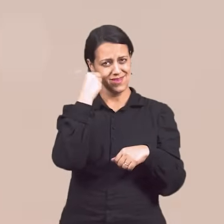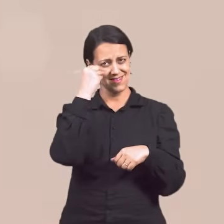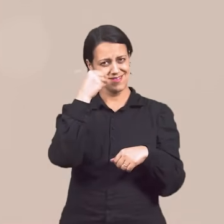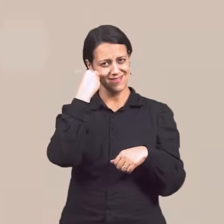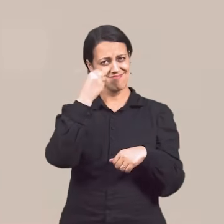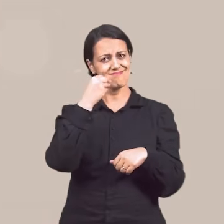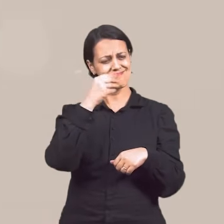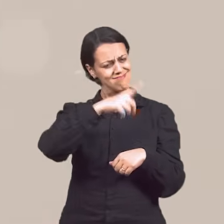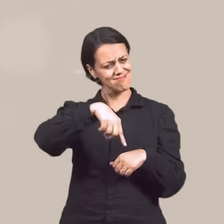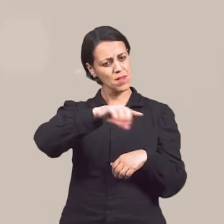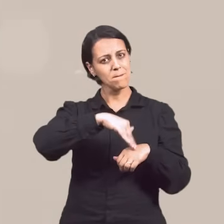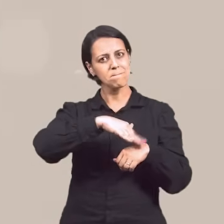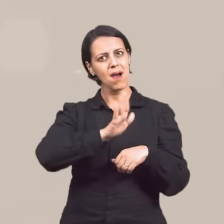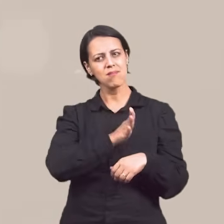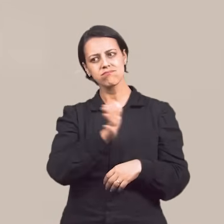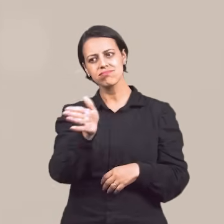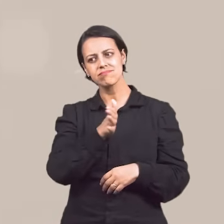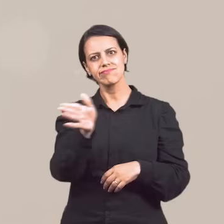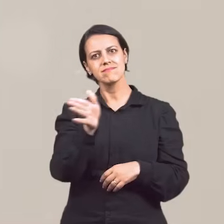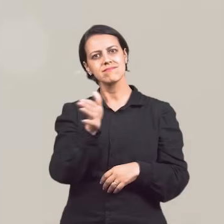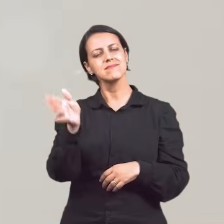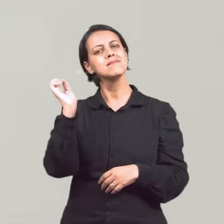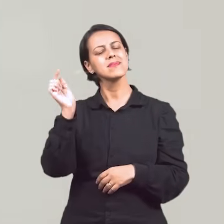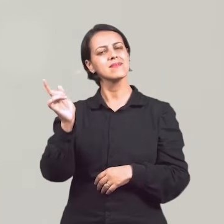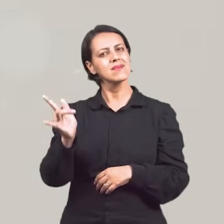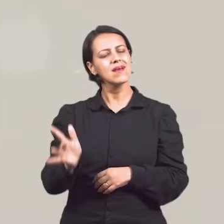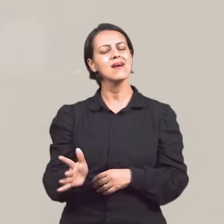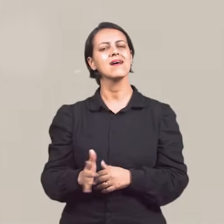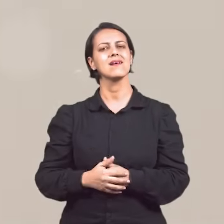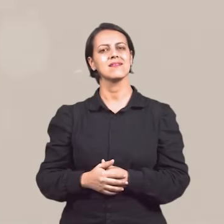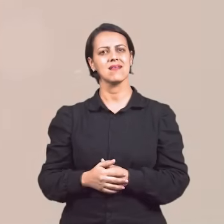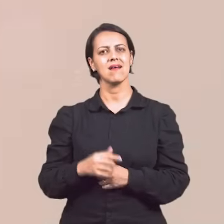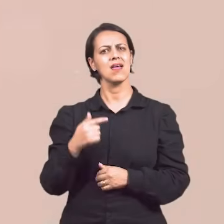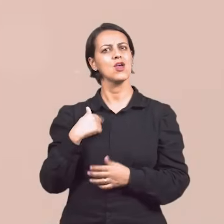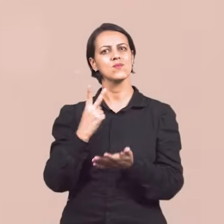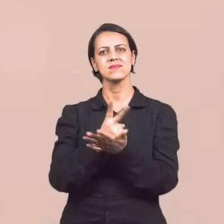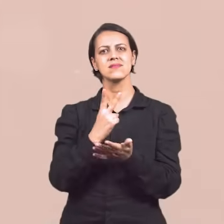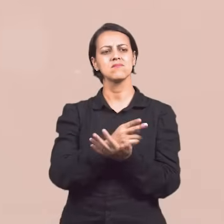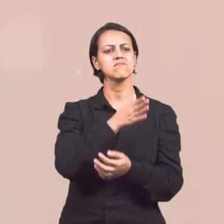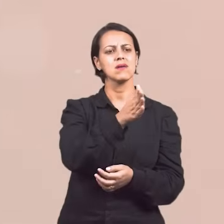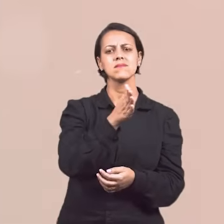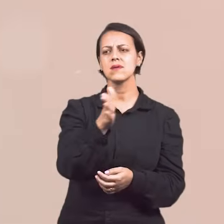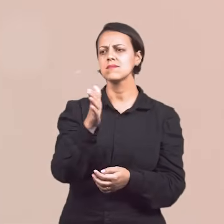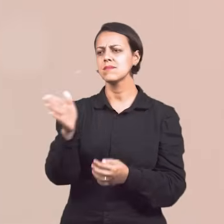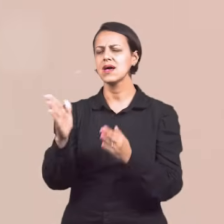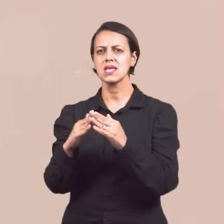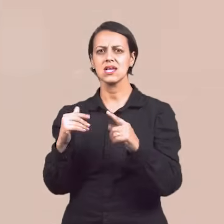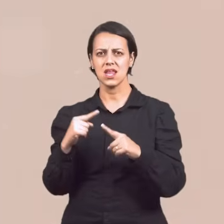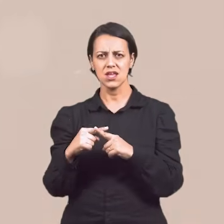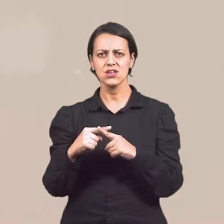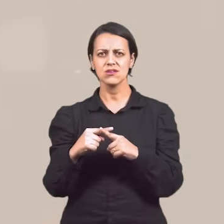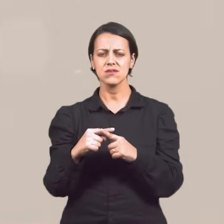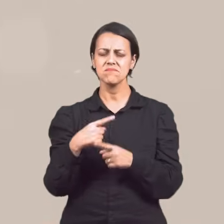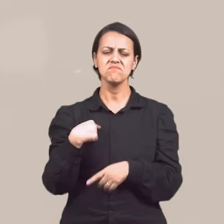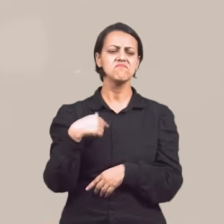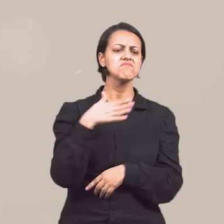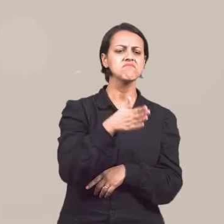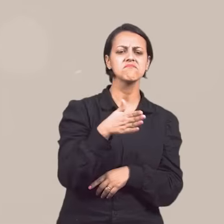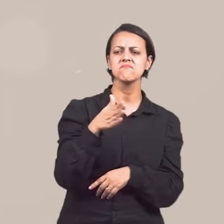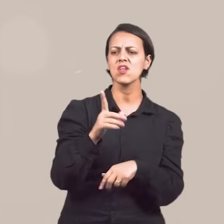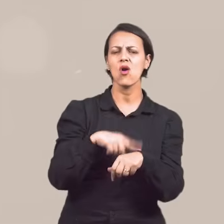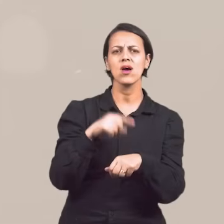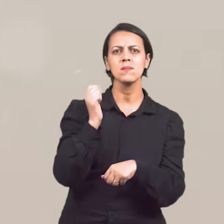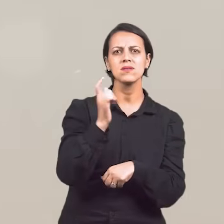Para vencer as batalhas. E esse povo do Mais Sábios é o povo que mais participa